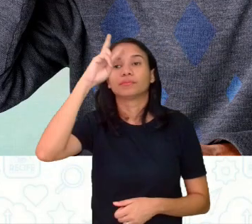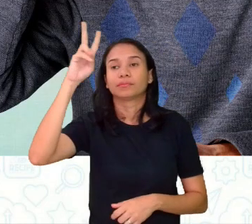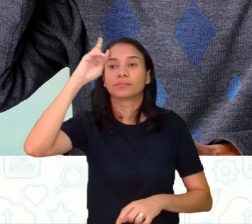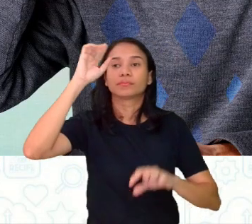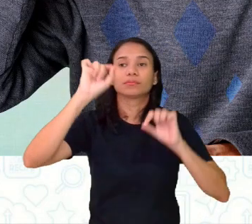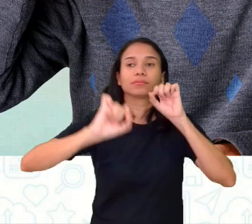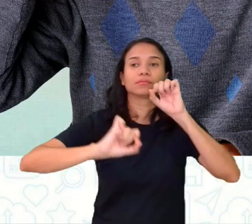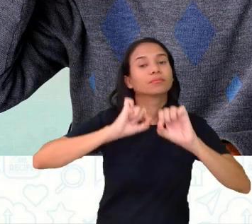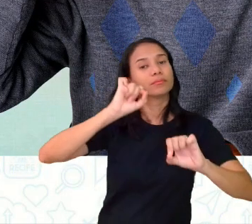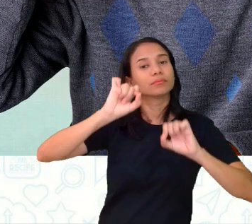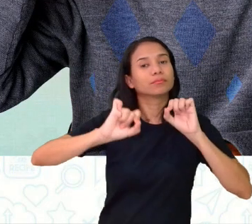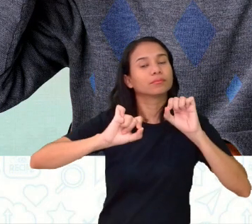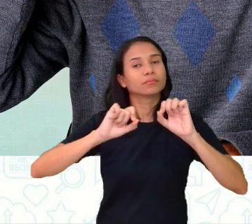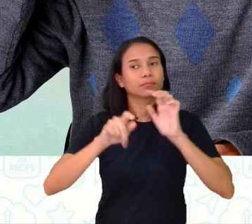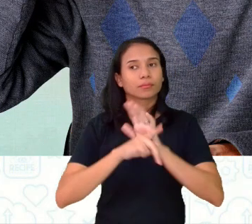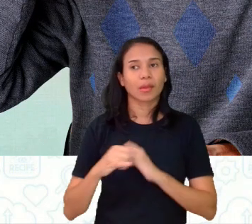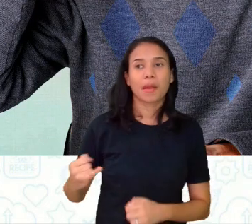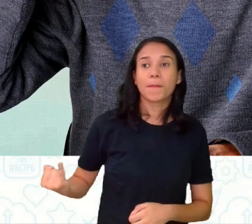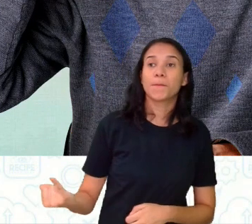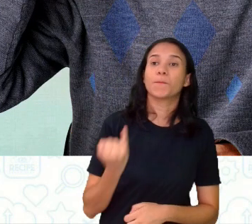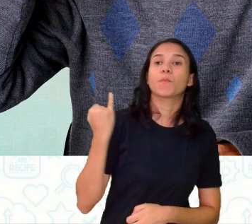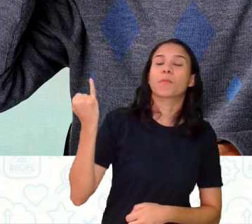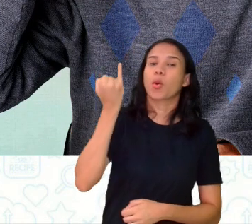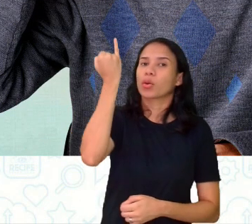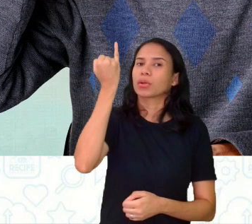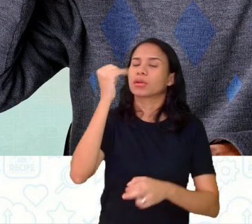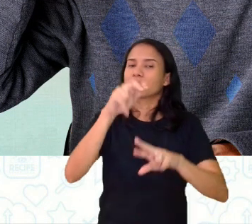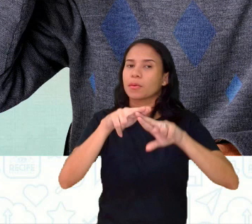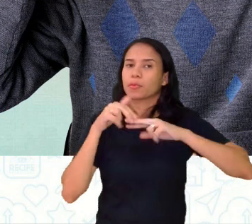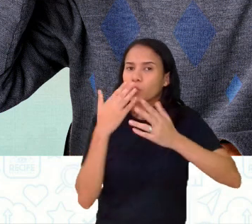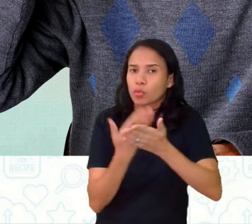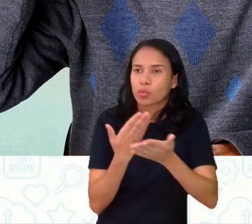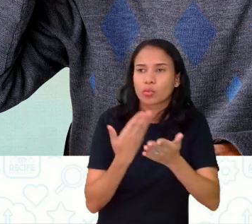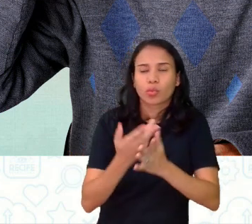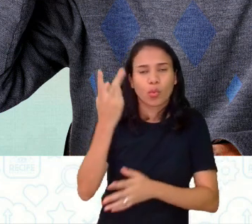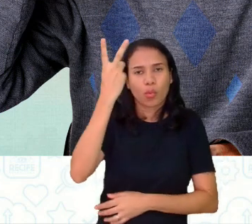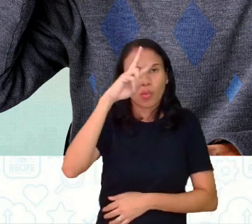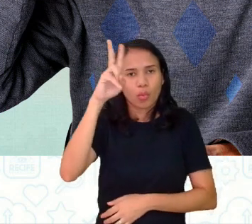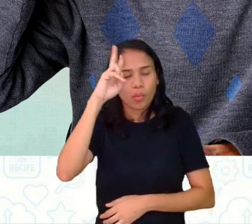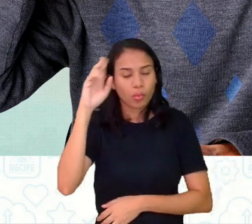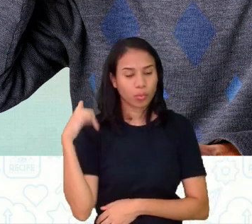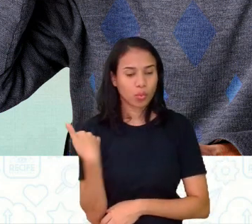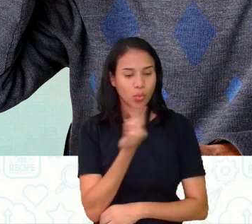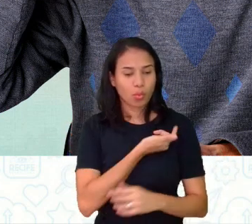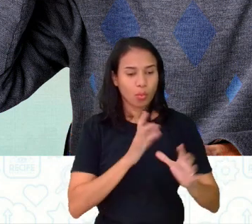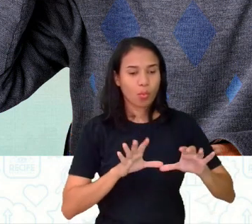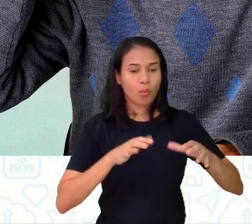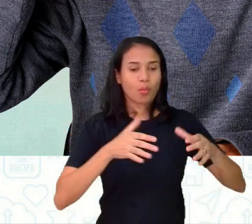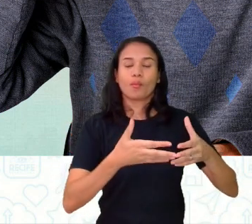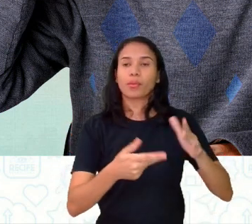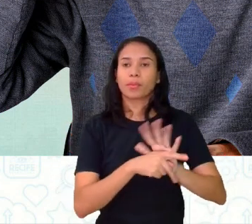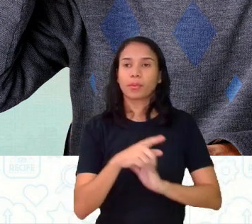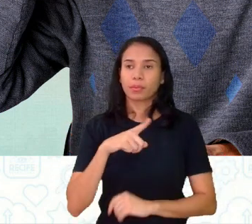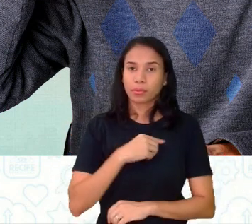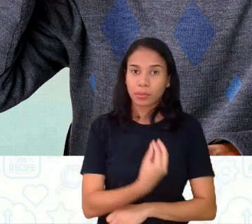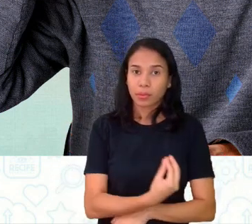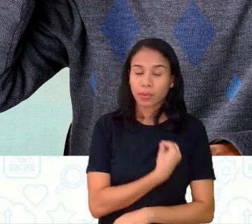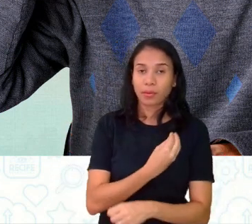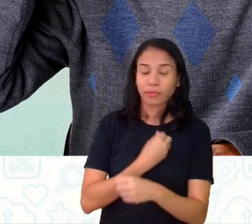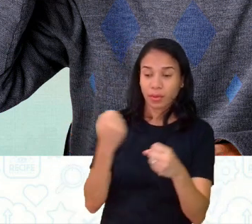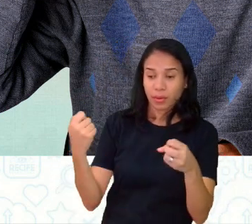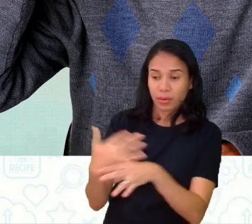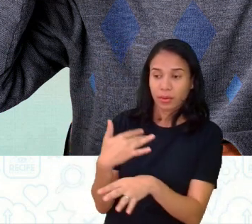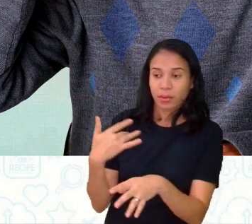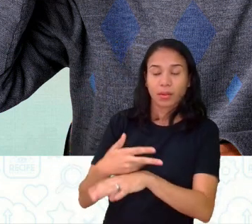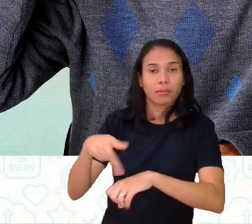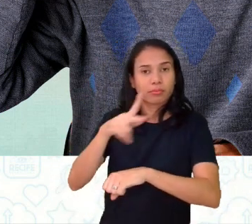aqui, né? Relembrar a importância de se estudar a história da nossa comunidade, da nossa cidade e do nosso